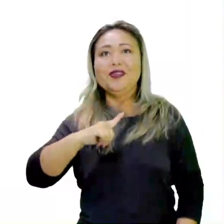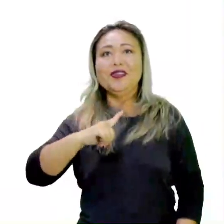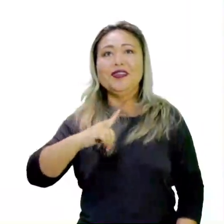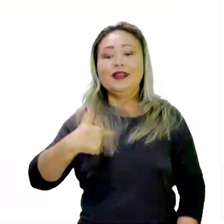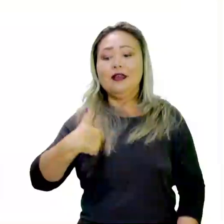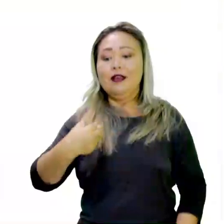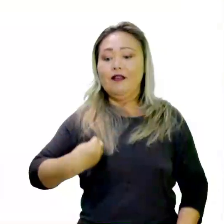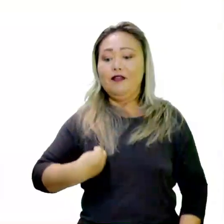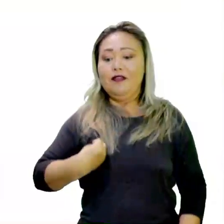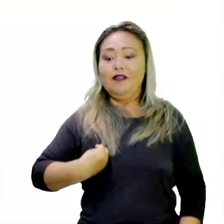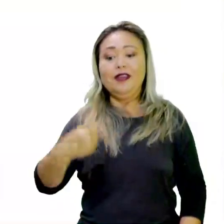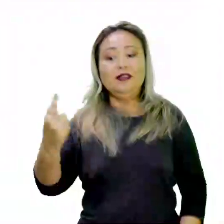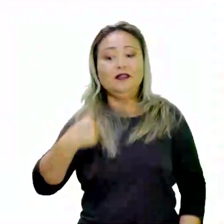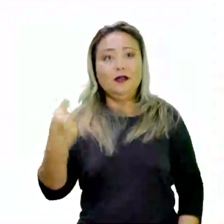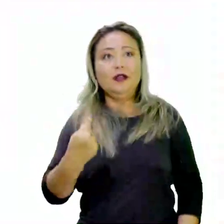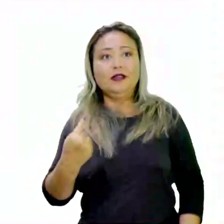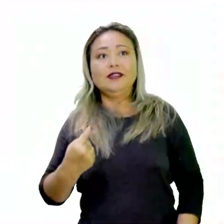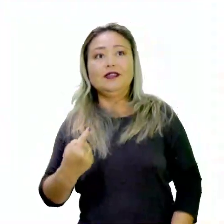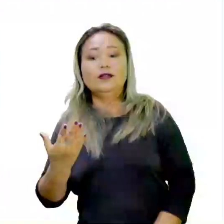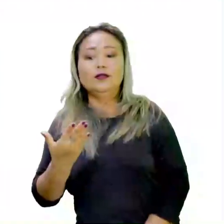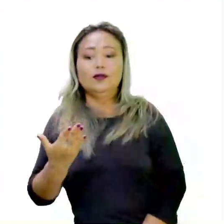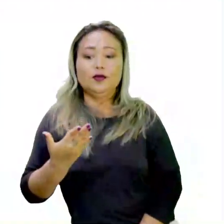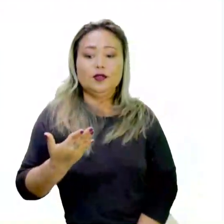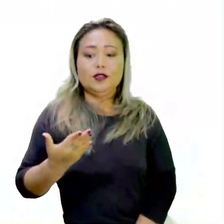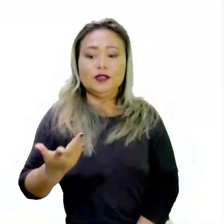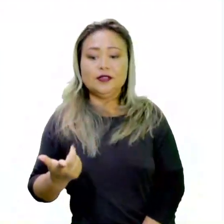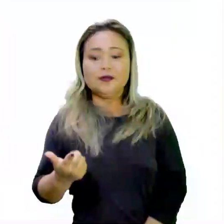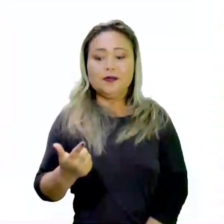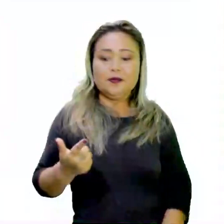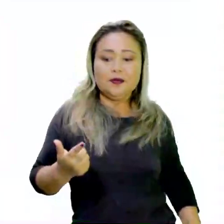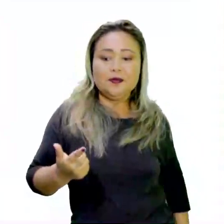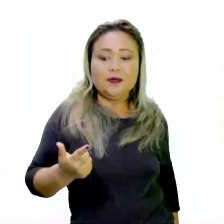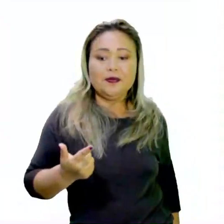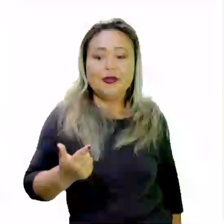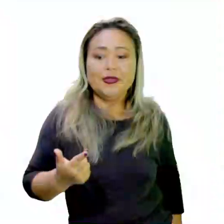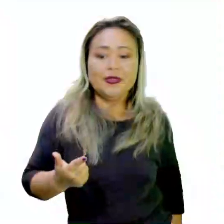que muitos de nós hoje. Vamos para o tema 2.